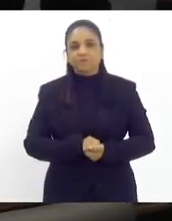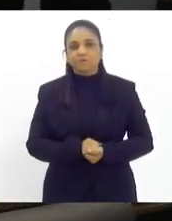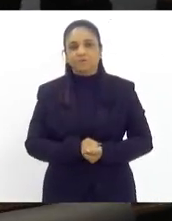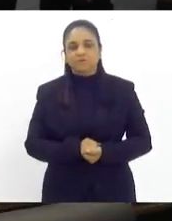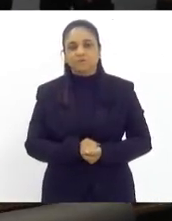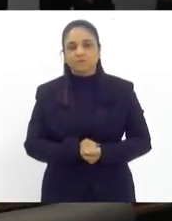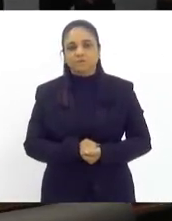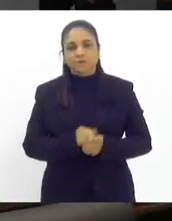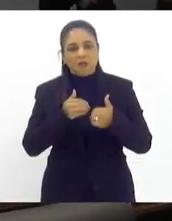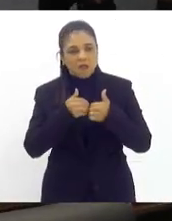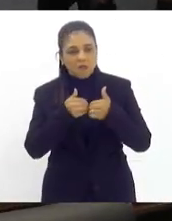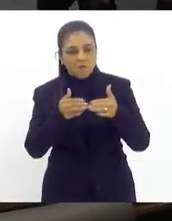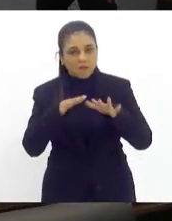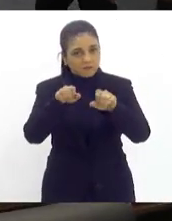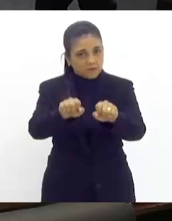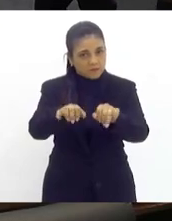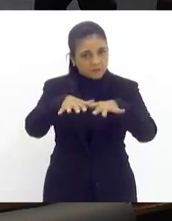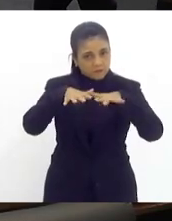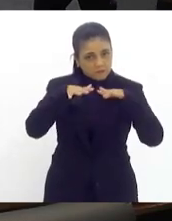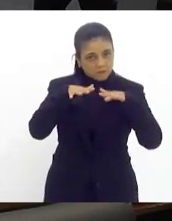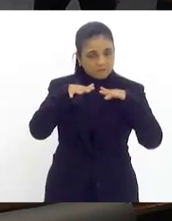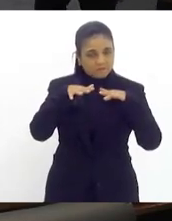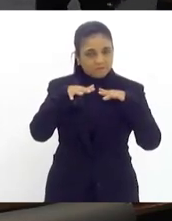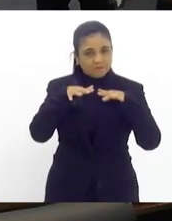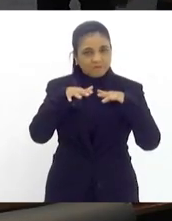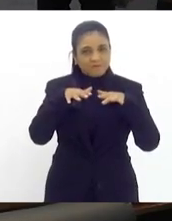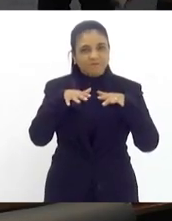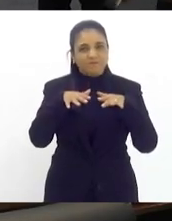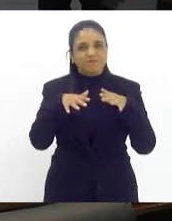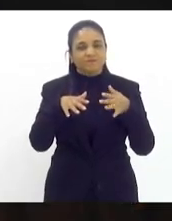está reaberto a sessão